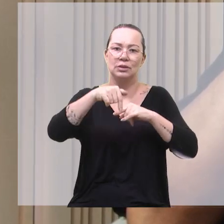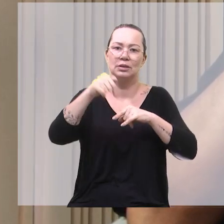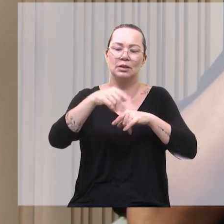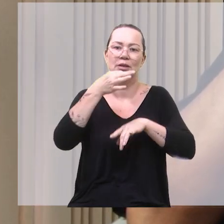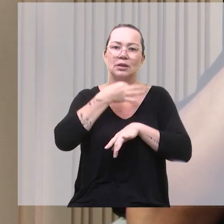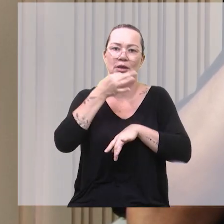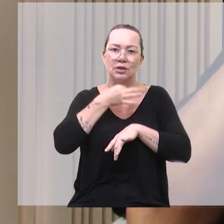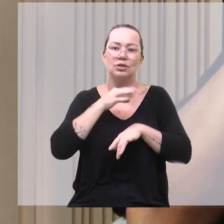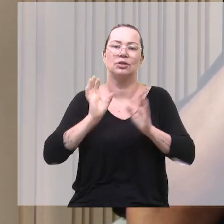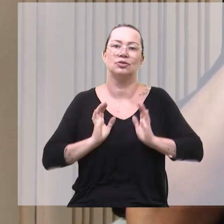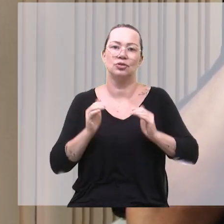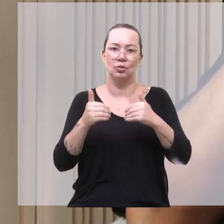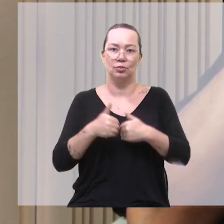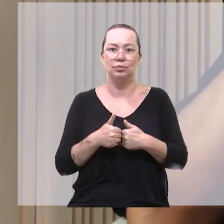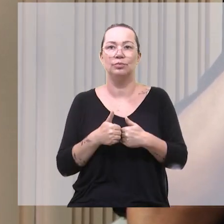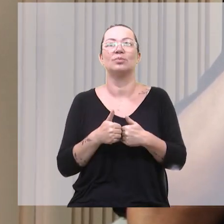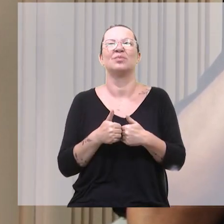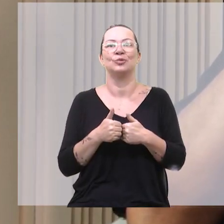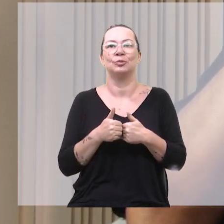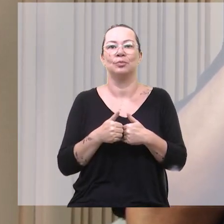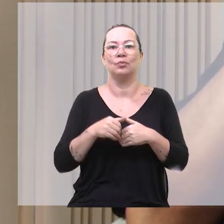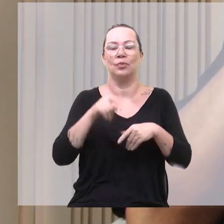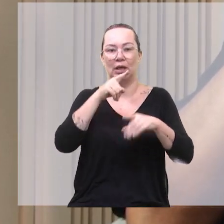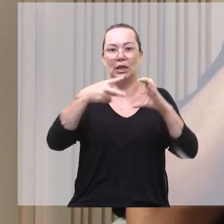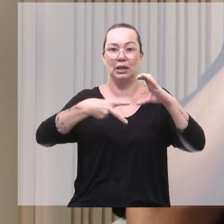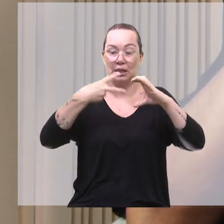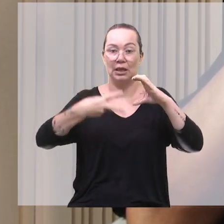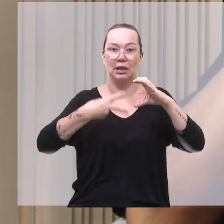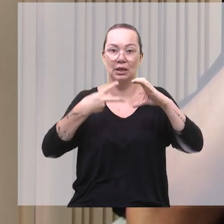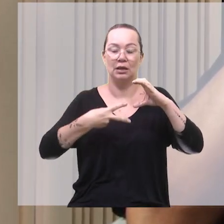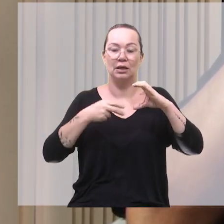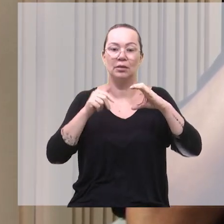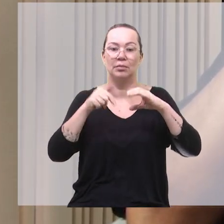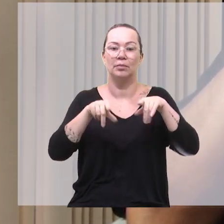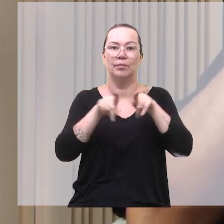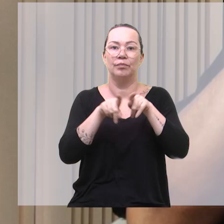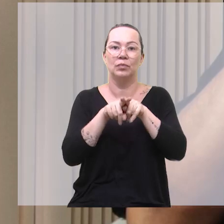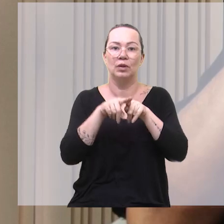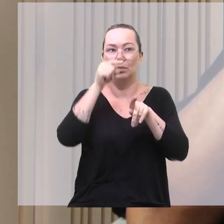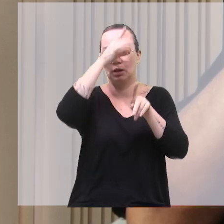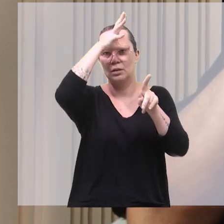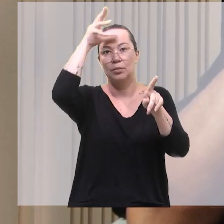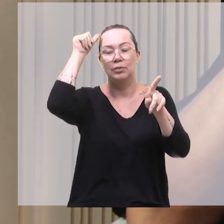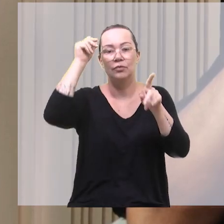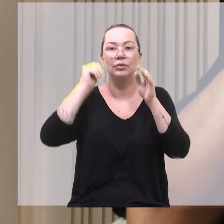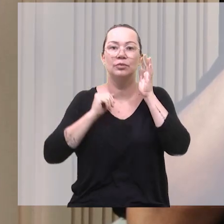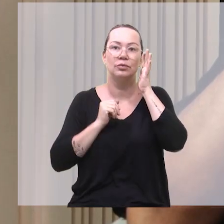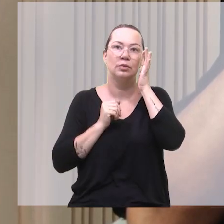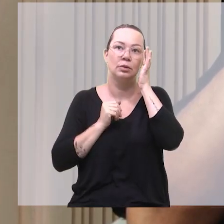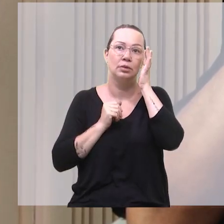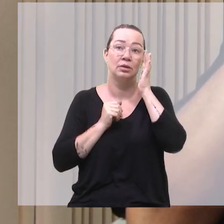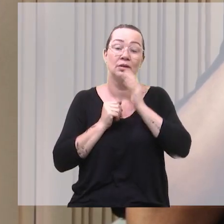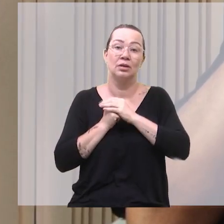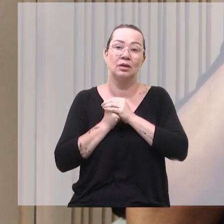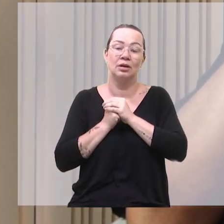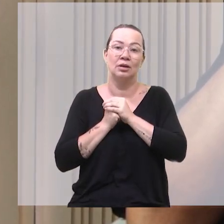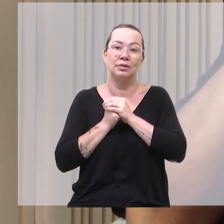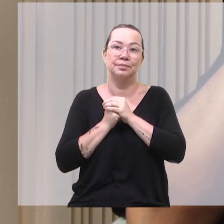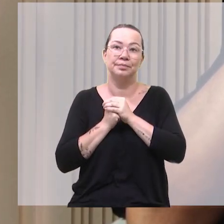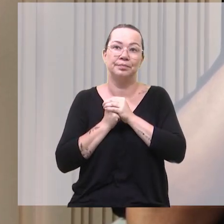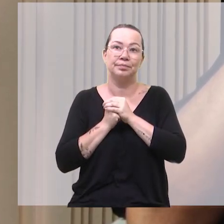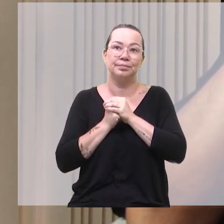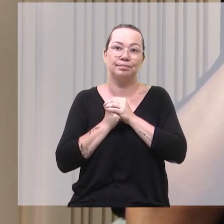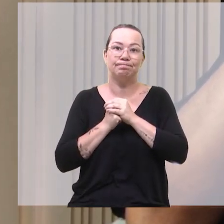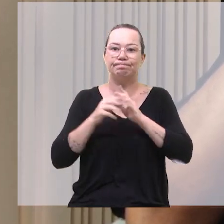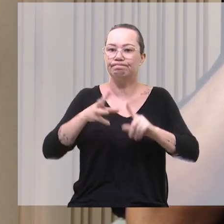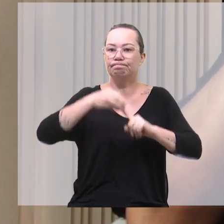Sul sobre autismo, aí na Câmara e também ali na Prefeitura. A nosso